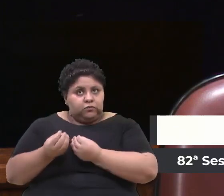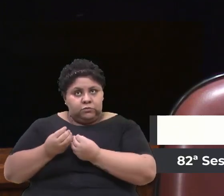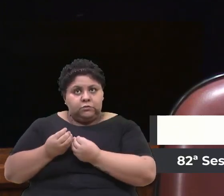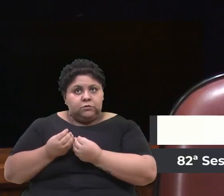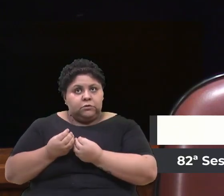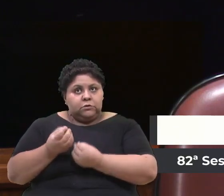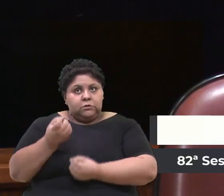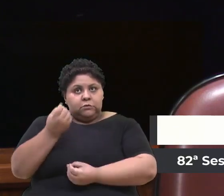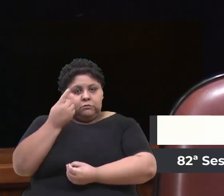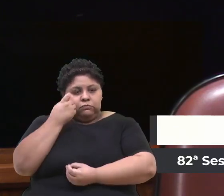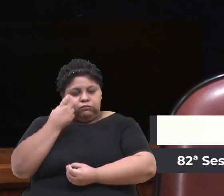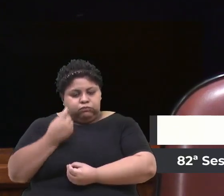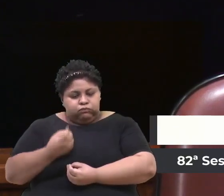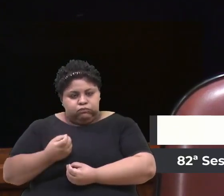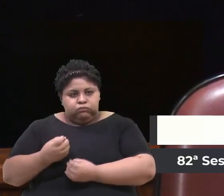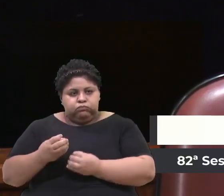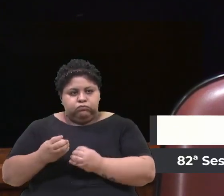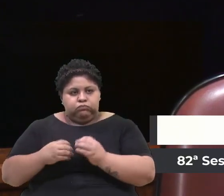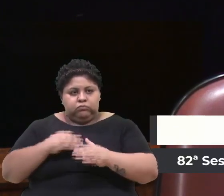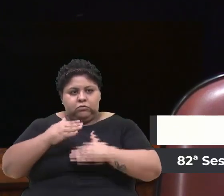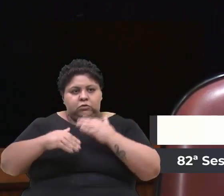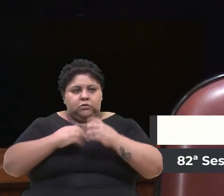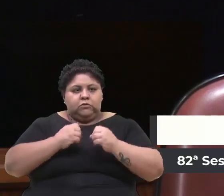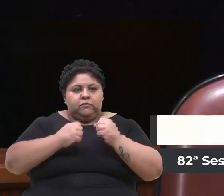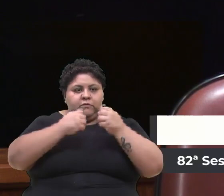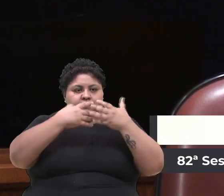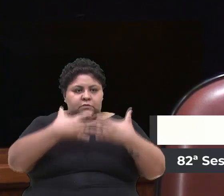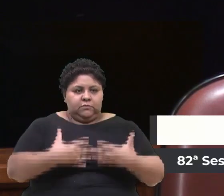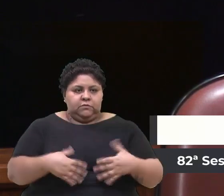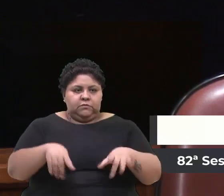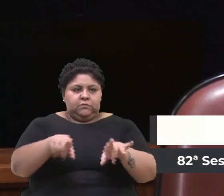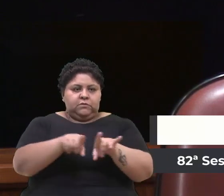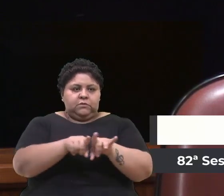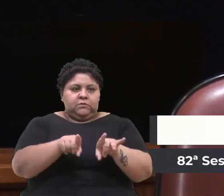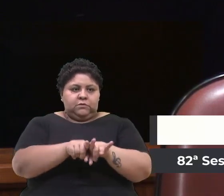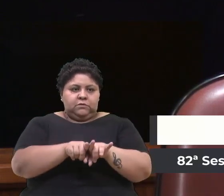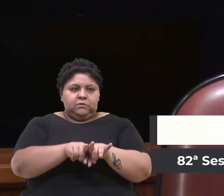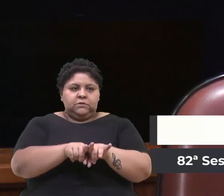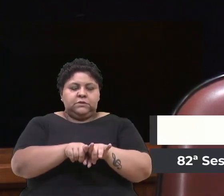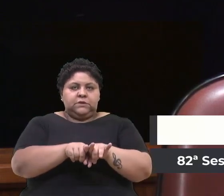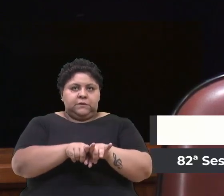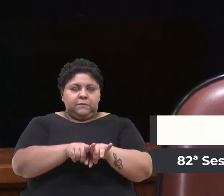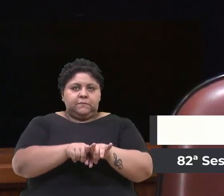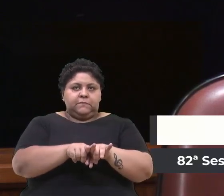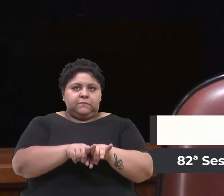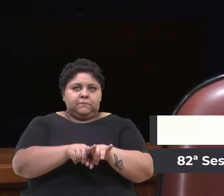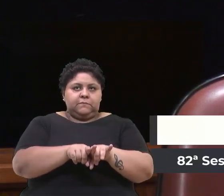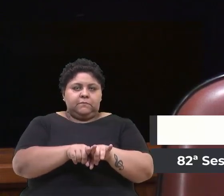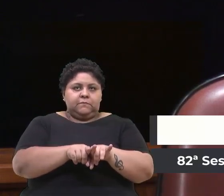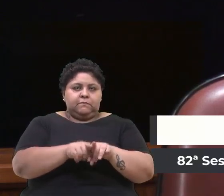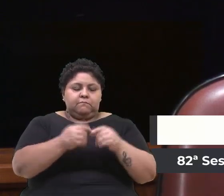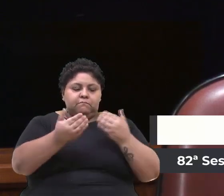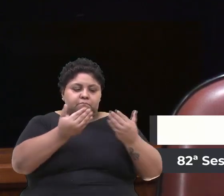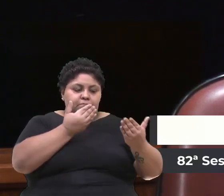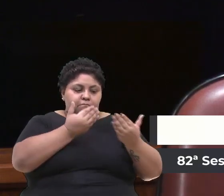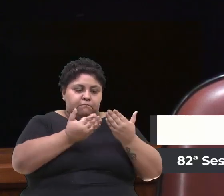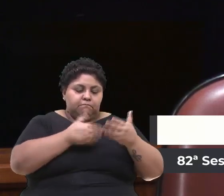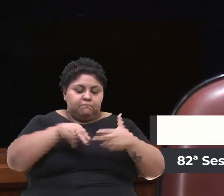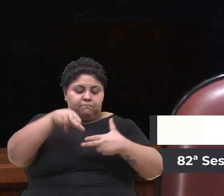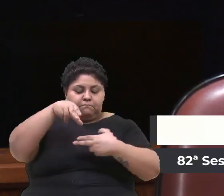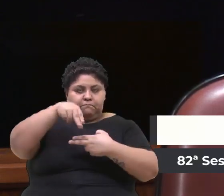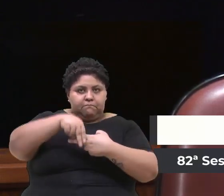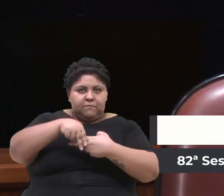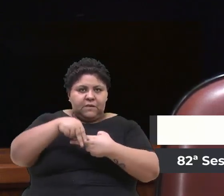quando se faz a discussão da cidade que queremos, mas eu não consegui analisar os anexos. E eu não sei